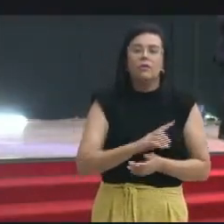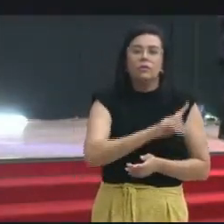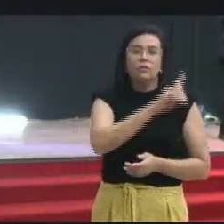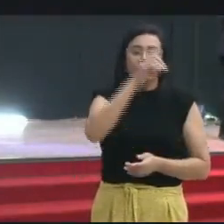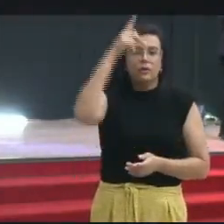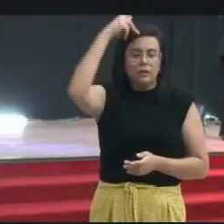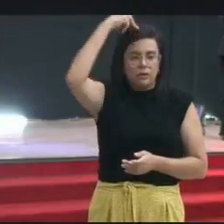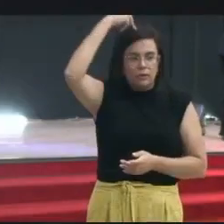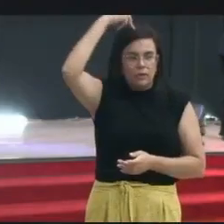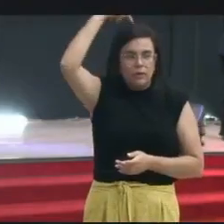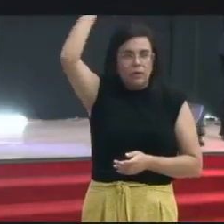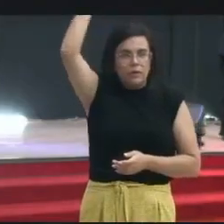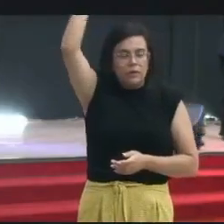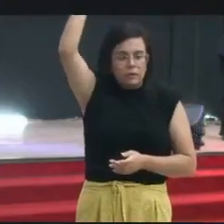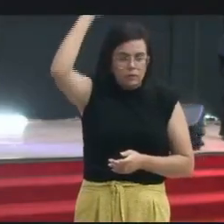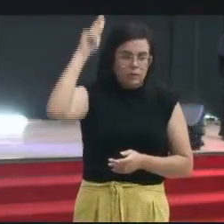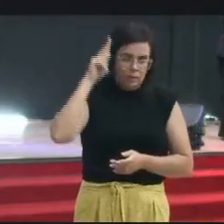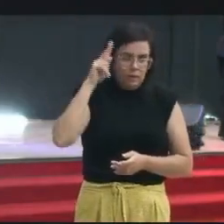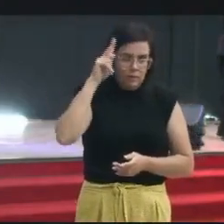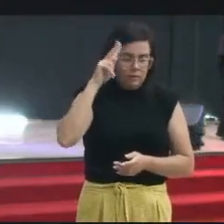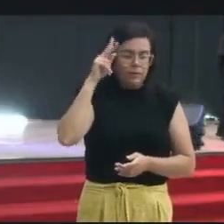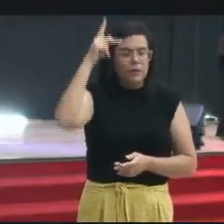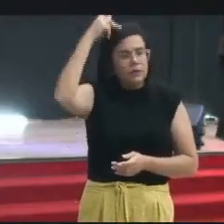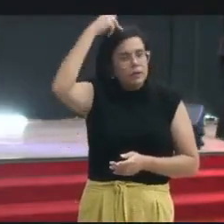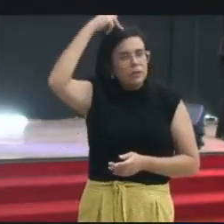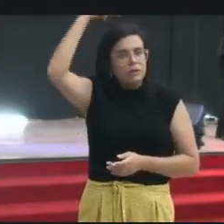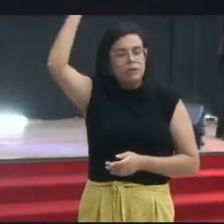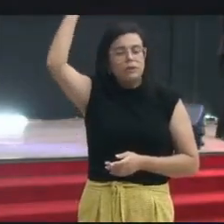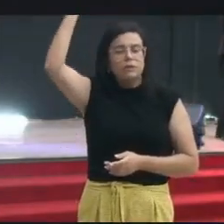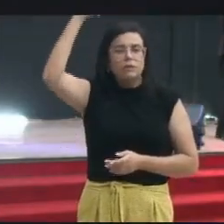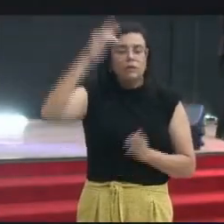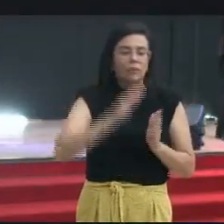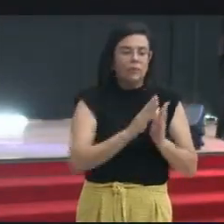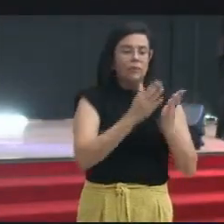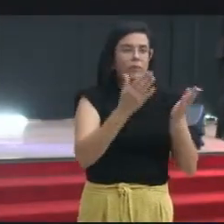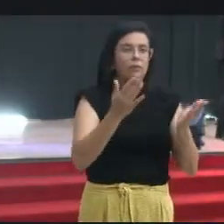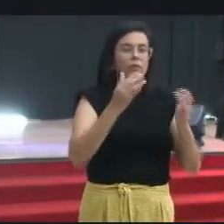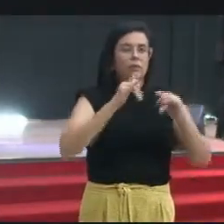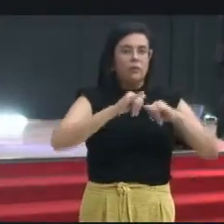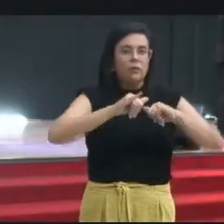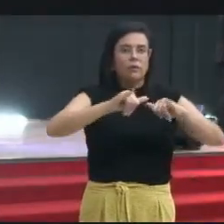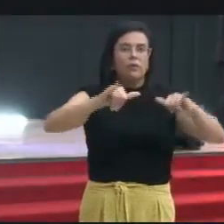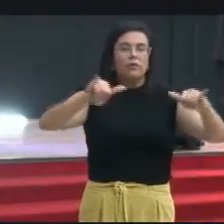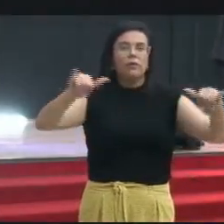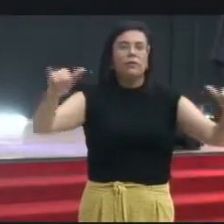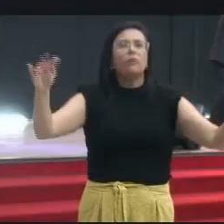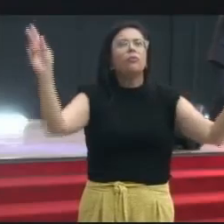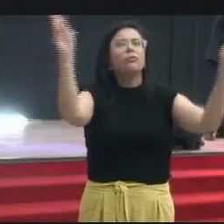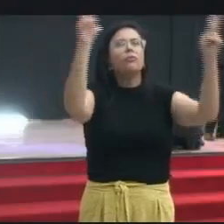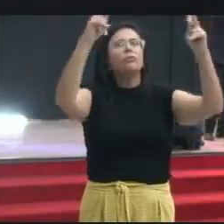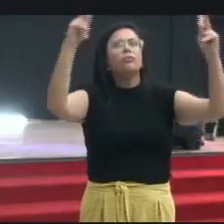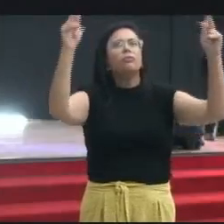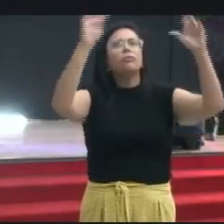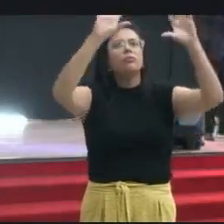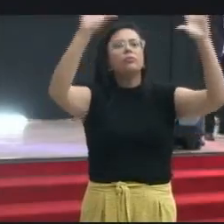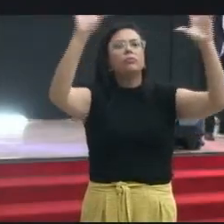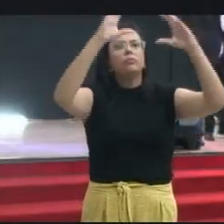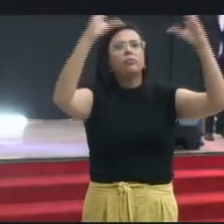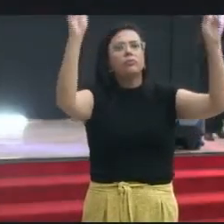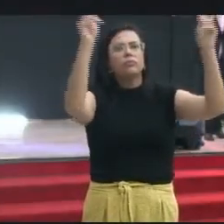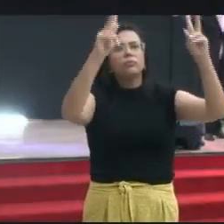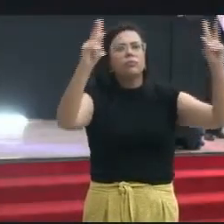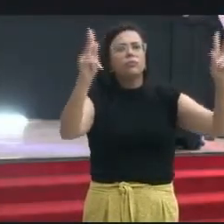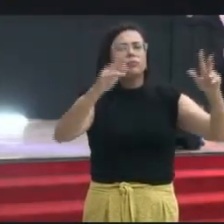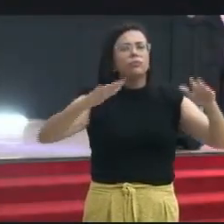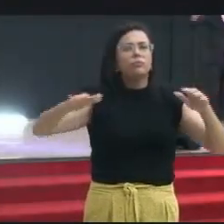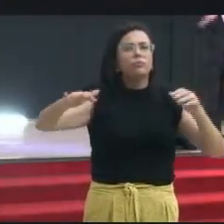Pentecoste, lembra-se do dia de Pentecoste, quando a Bíblia diz que veio do céu um vento veemente e encheu toda a casa